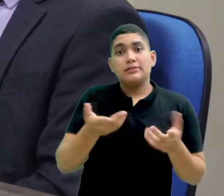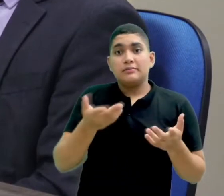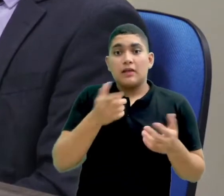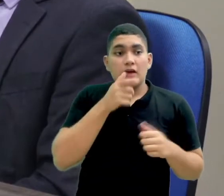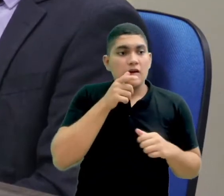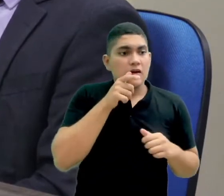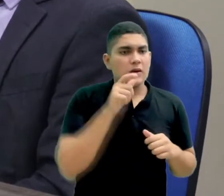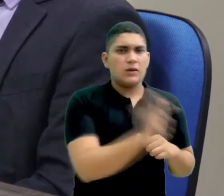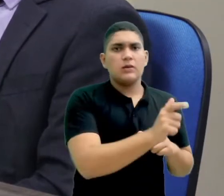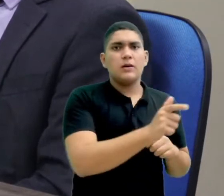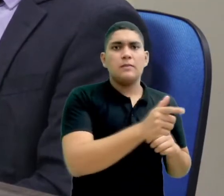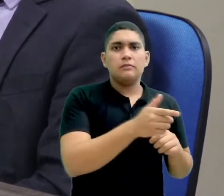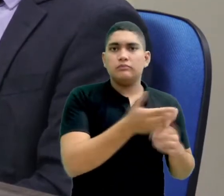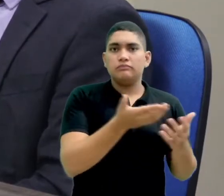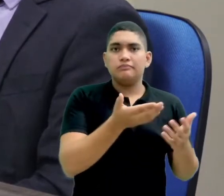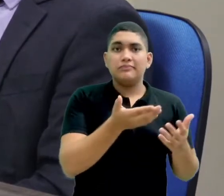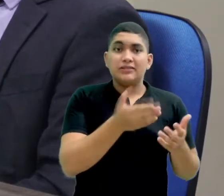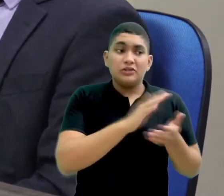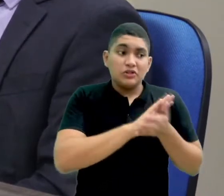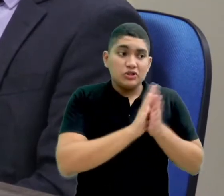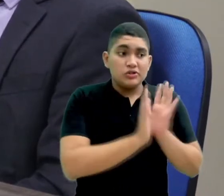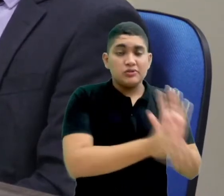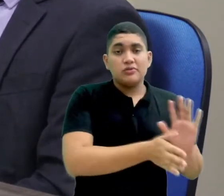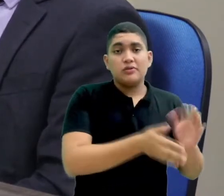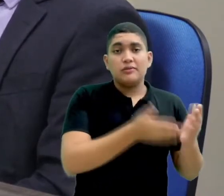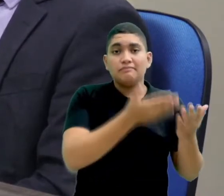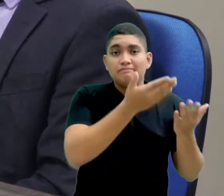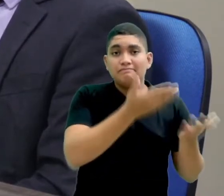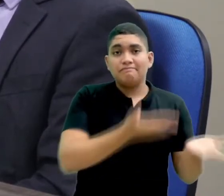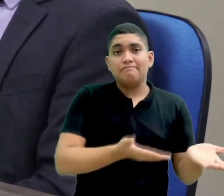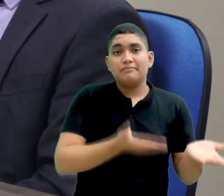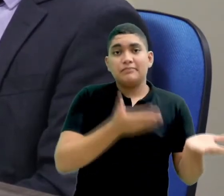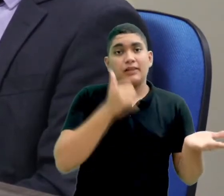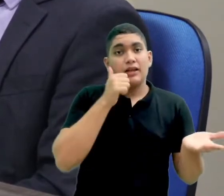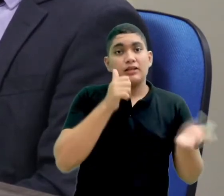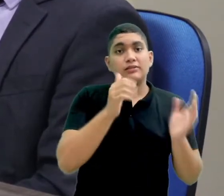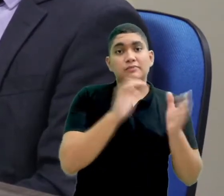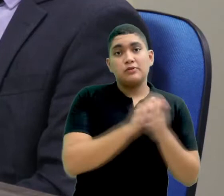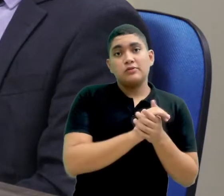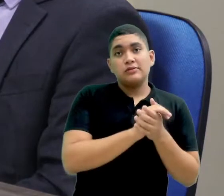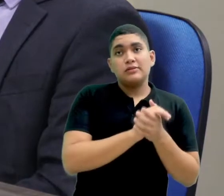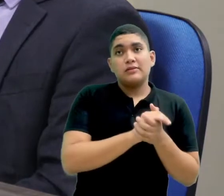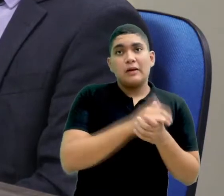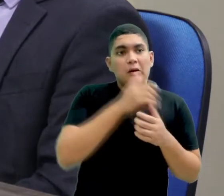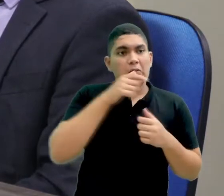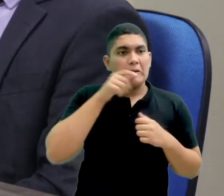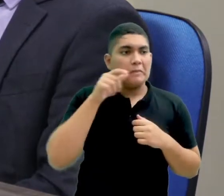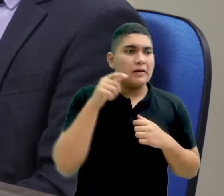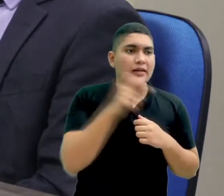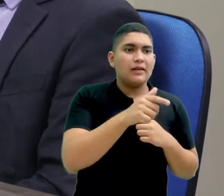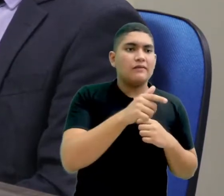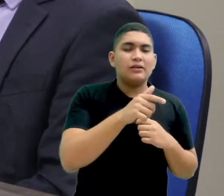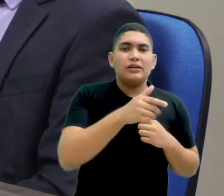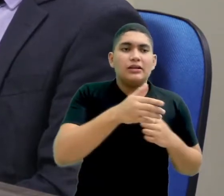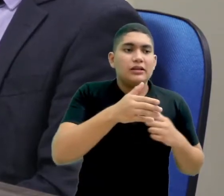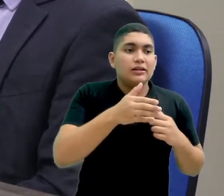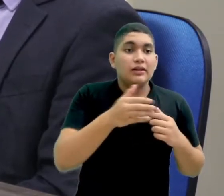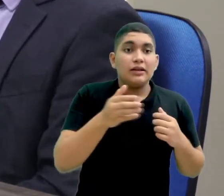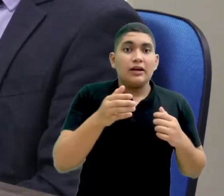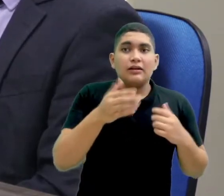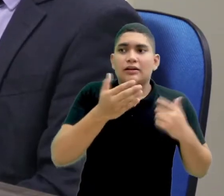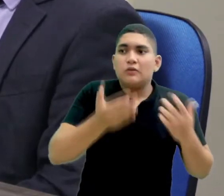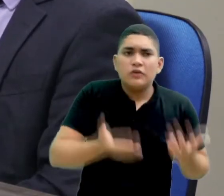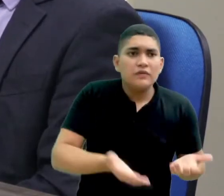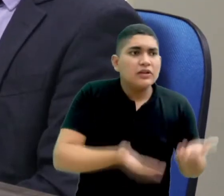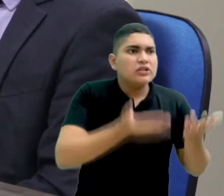né? Exatamente como o texto diz aqui, falando palavras que, em vez de enaltecer, né, são